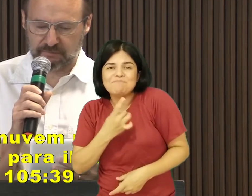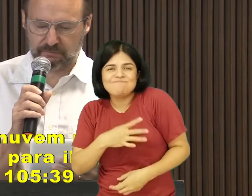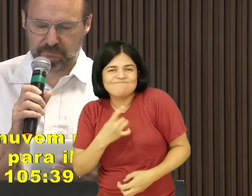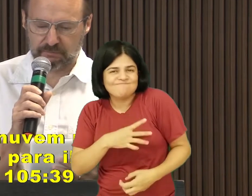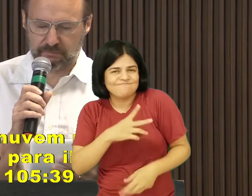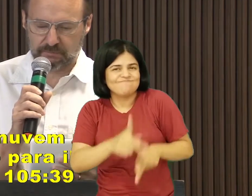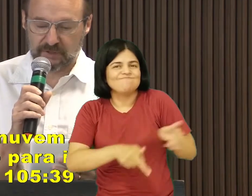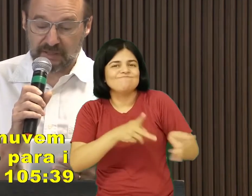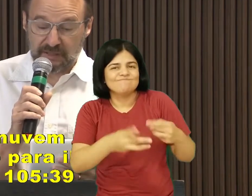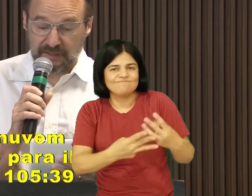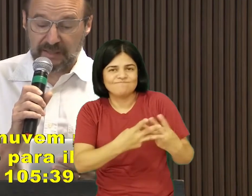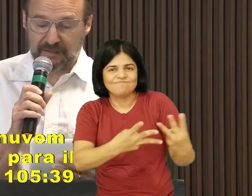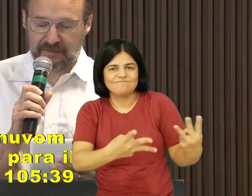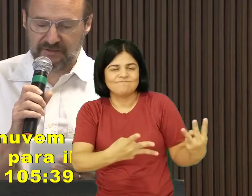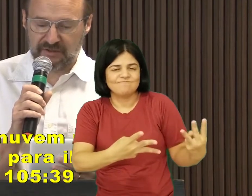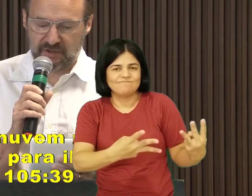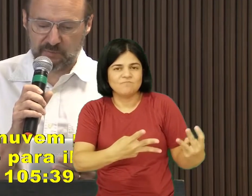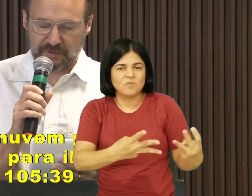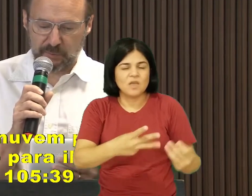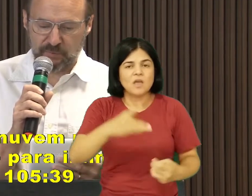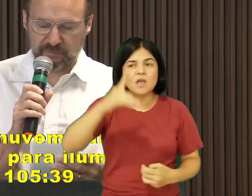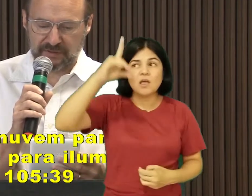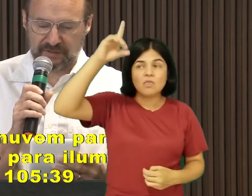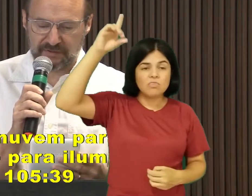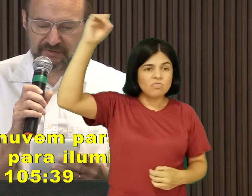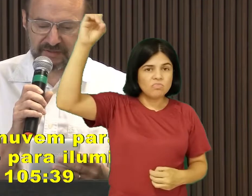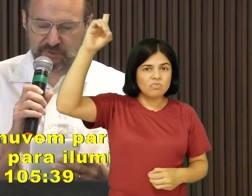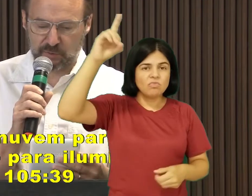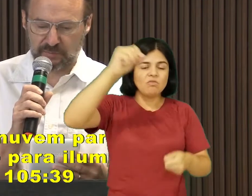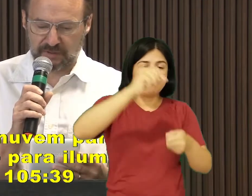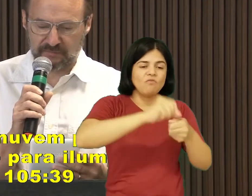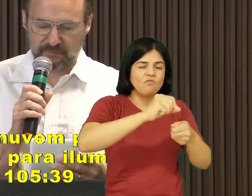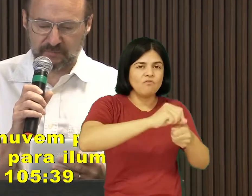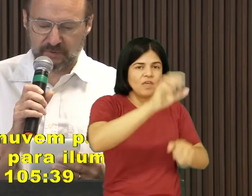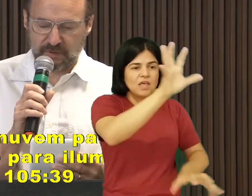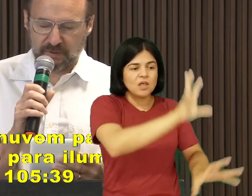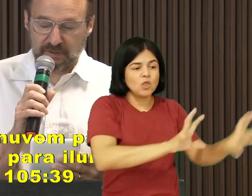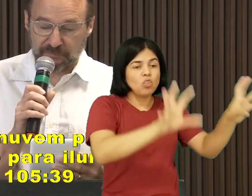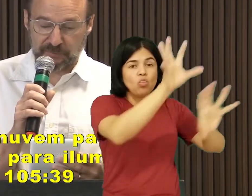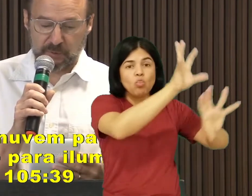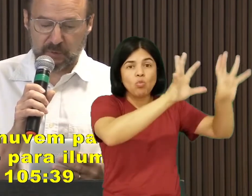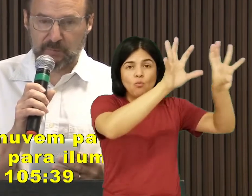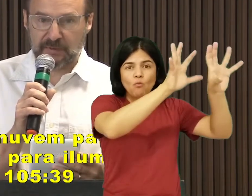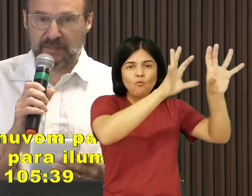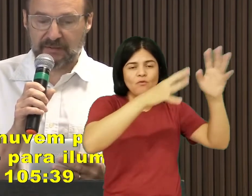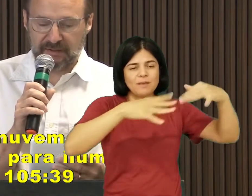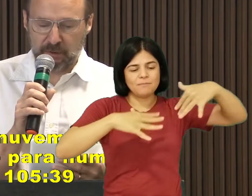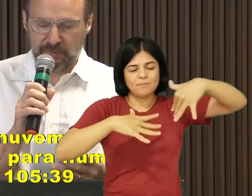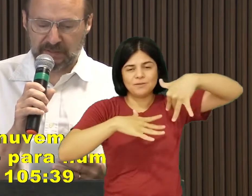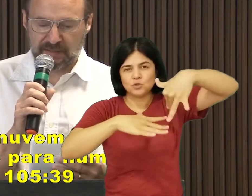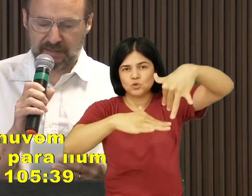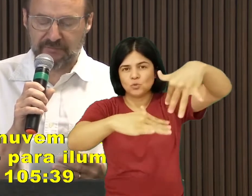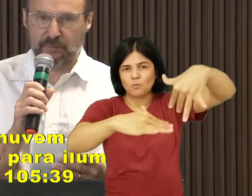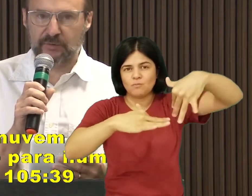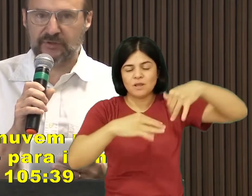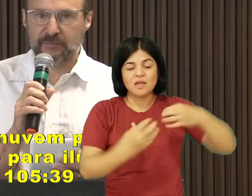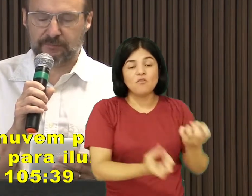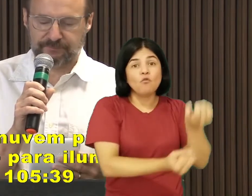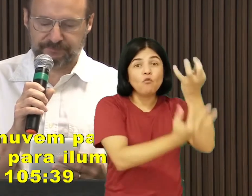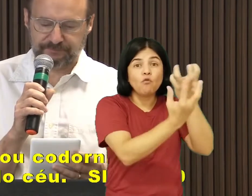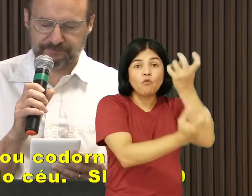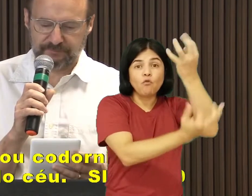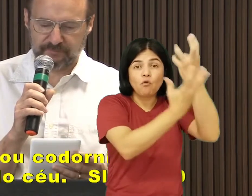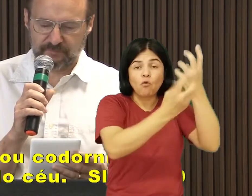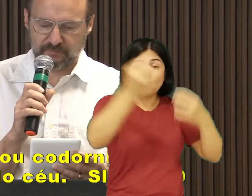israelitas. Ele estendeu uma nuvem para eles dar sombra e fogo para iluminar a noite.